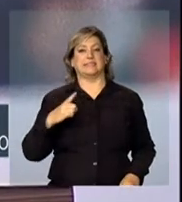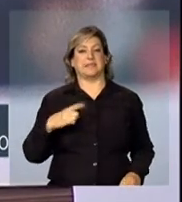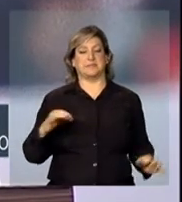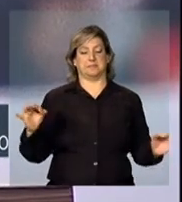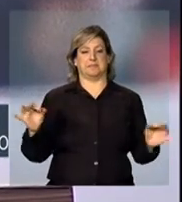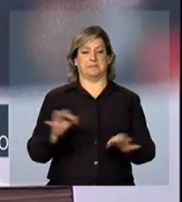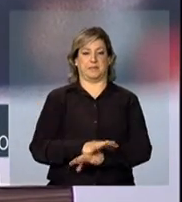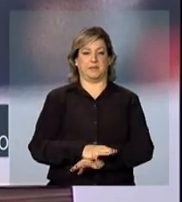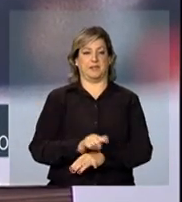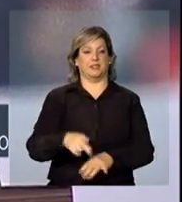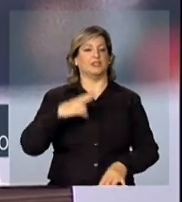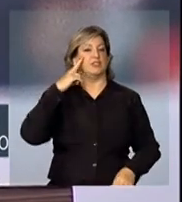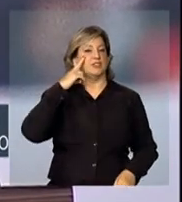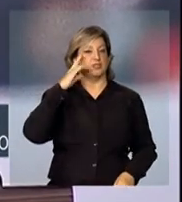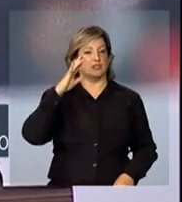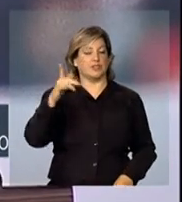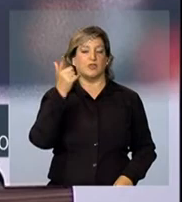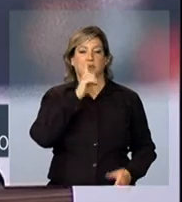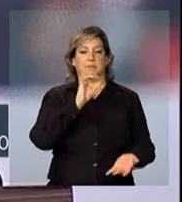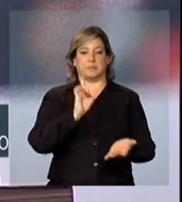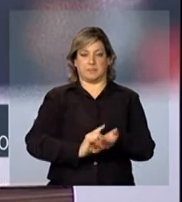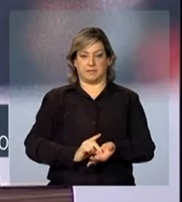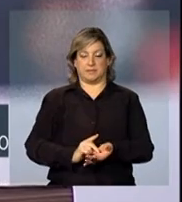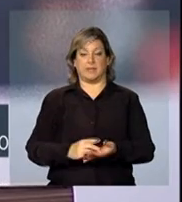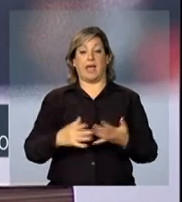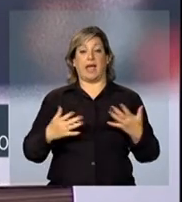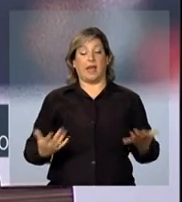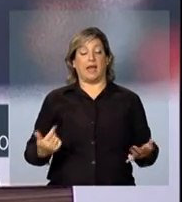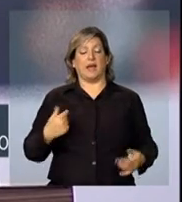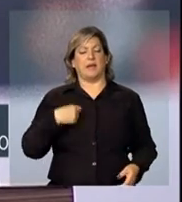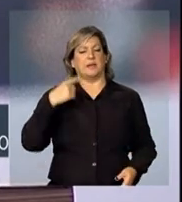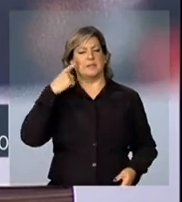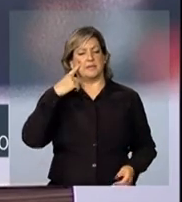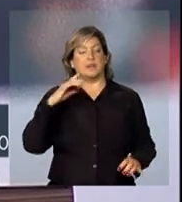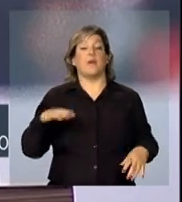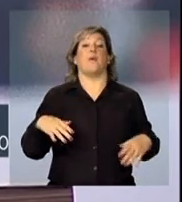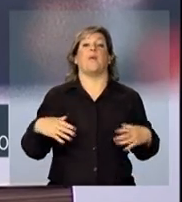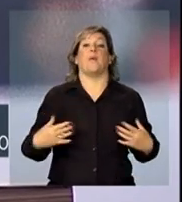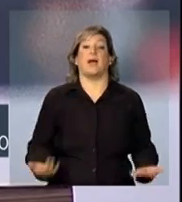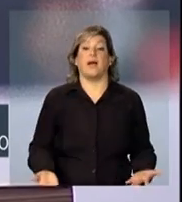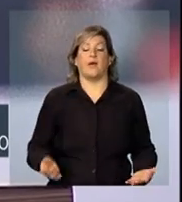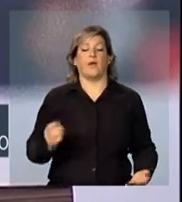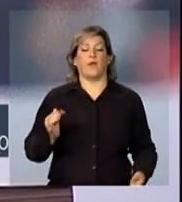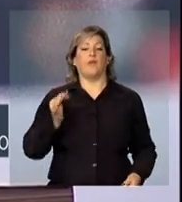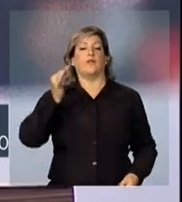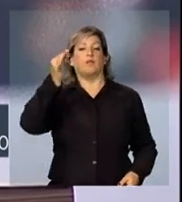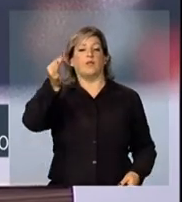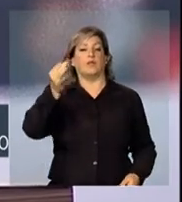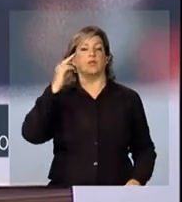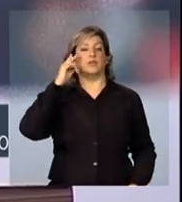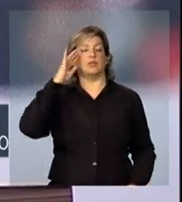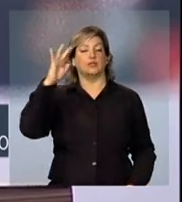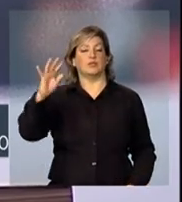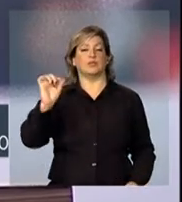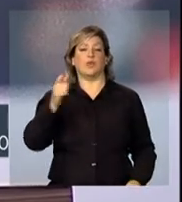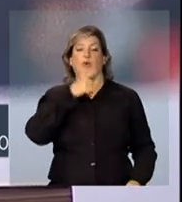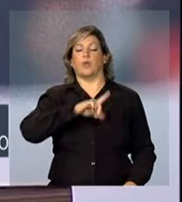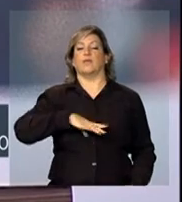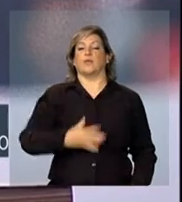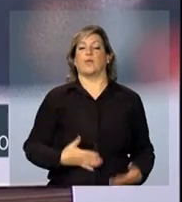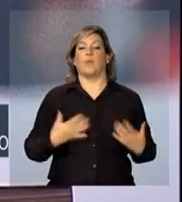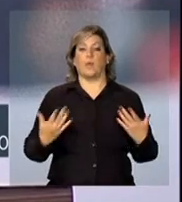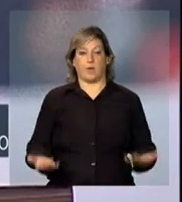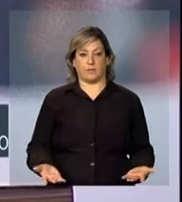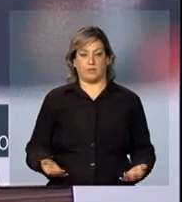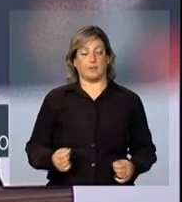materializar esse grande sonho se grande objetivo e aí eu pensava Qual será o nosso próximo desafio E aí quem